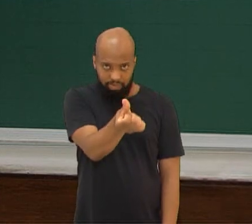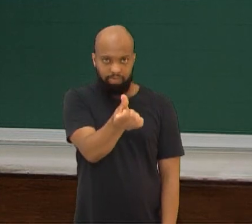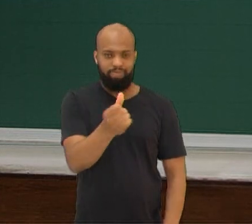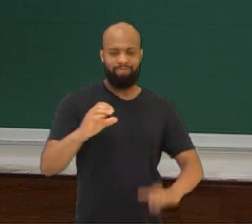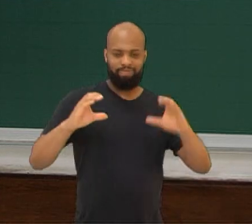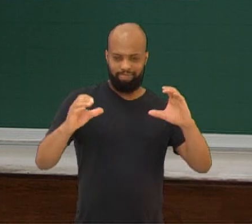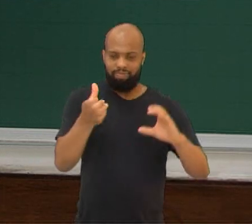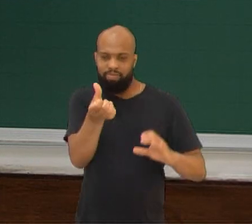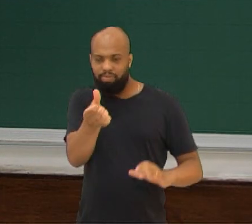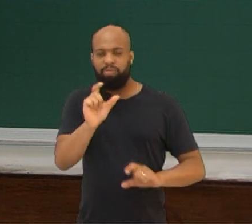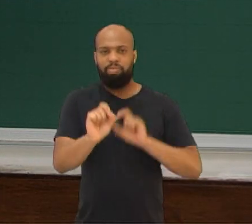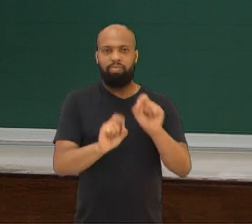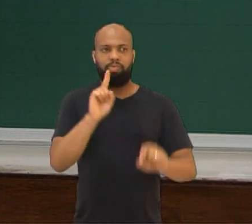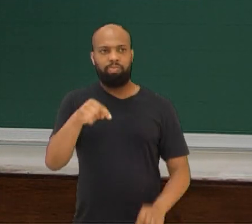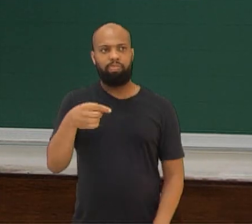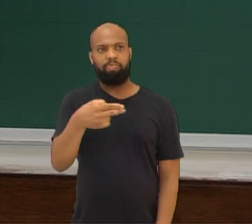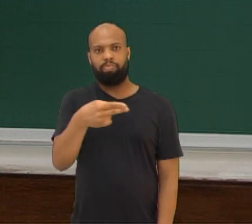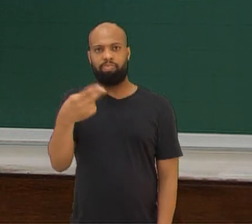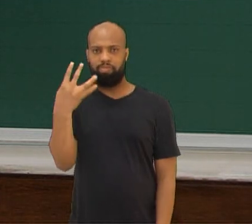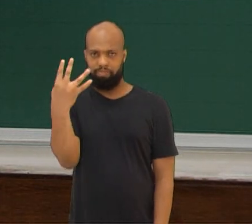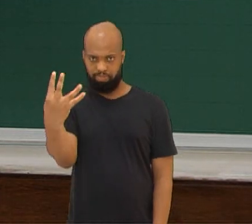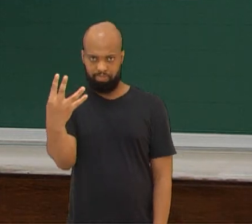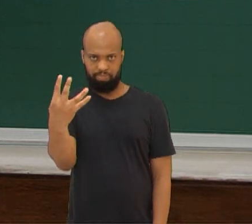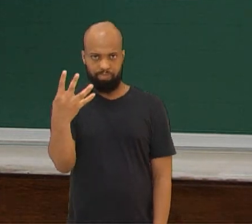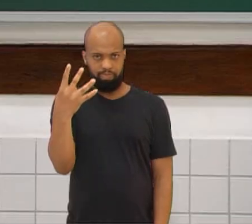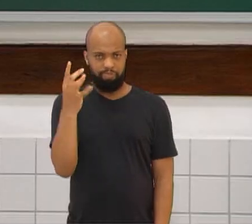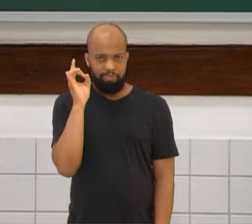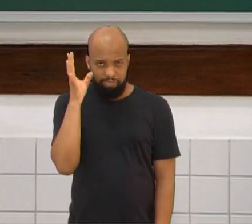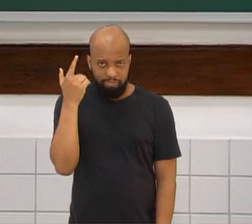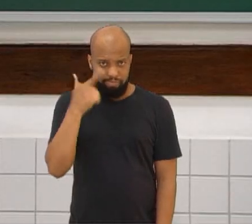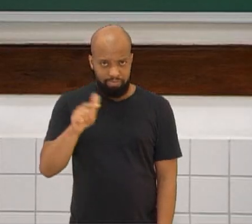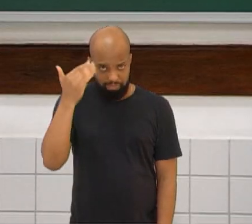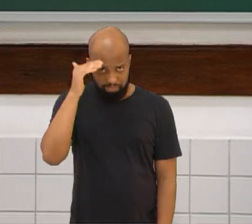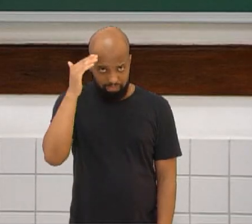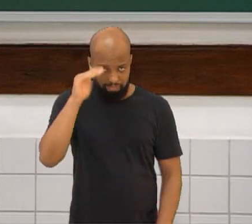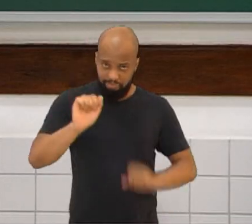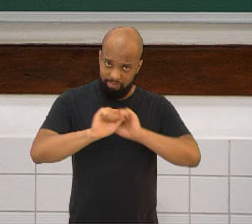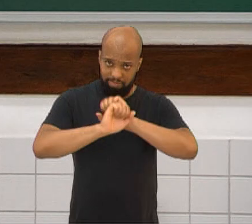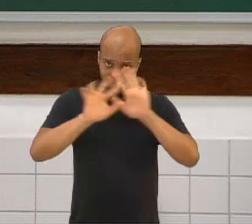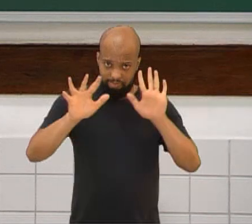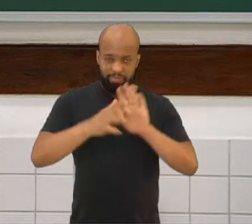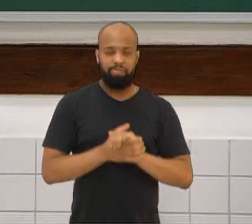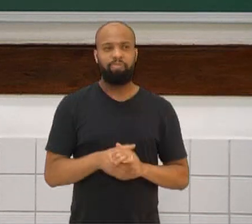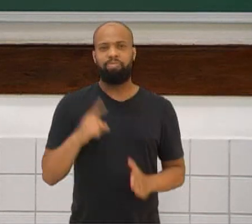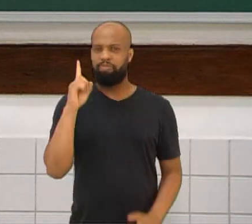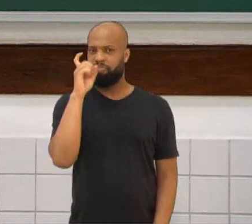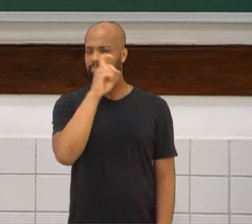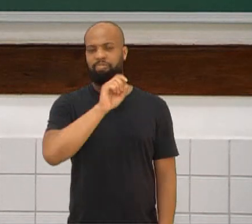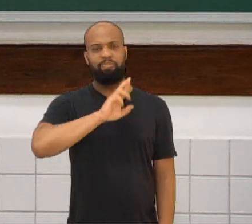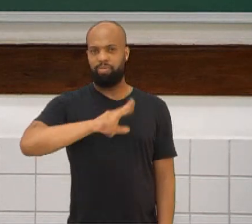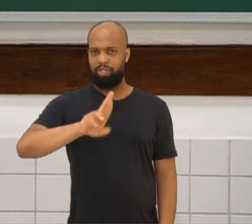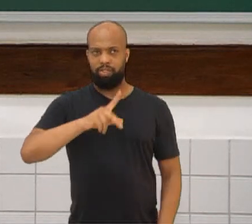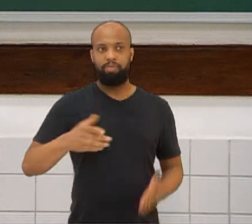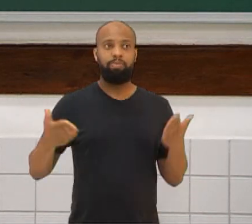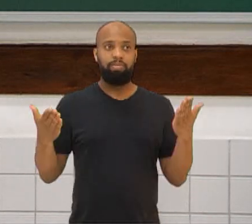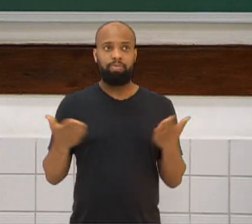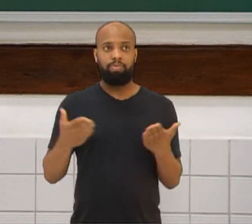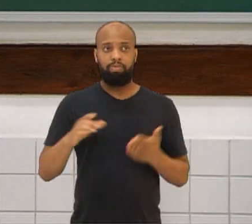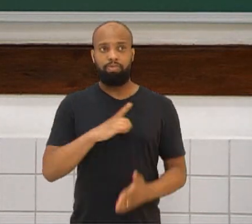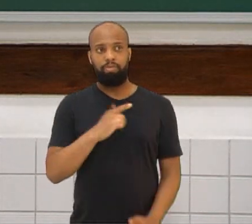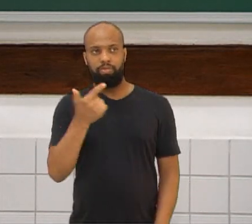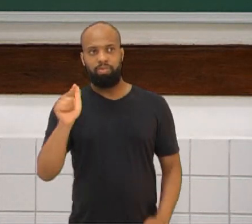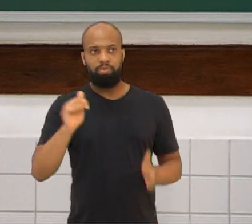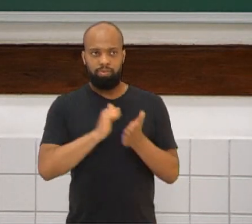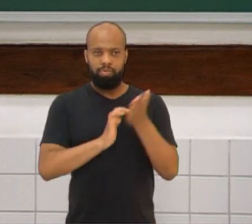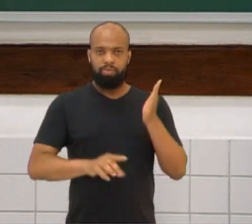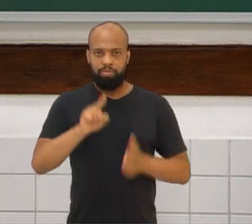valendo 6, ficou igual a 4. Tranquilo, pessoal? Conseguiram entender? Não está difícil, né? Agora, mais um